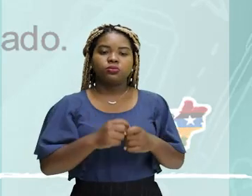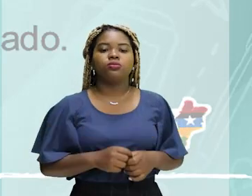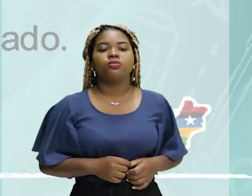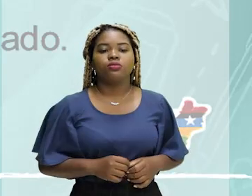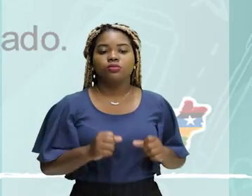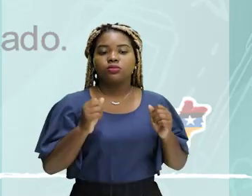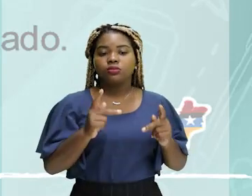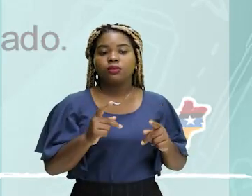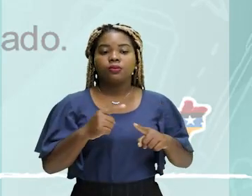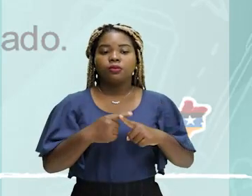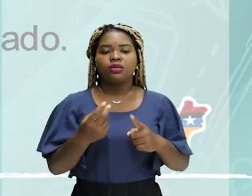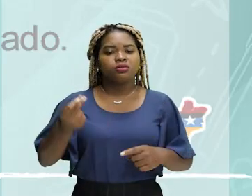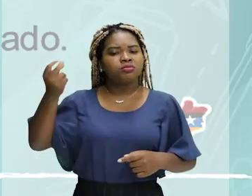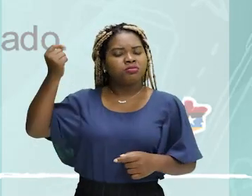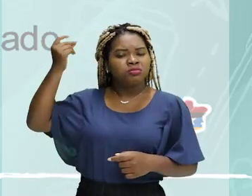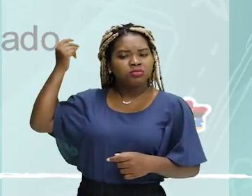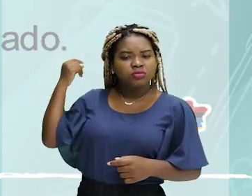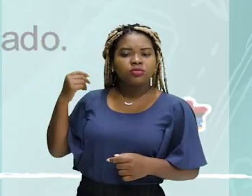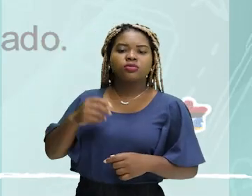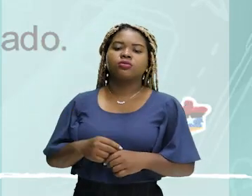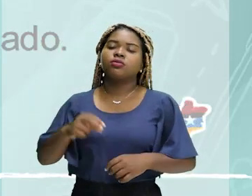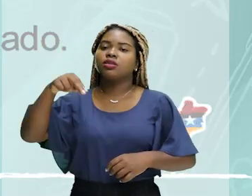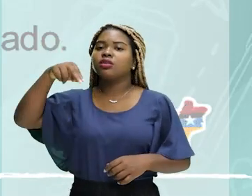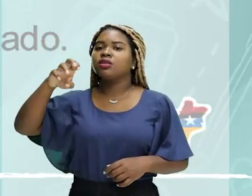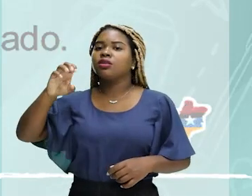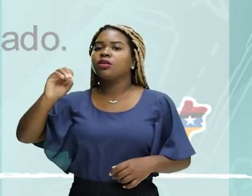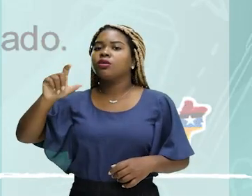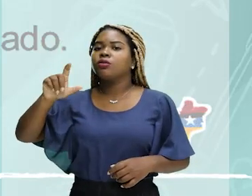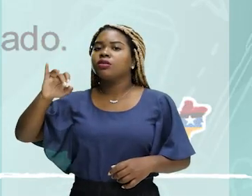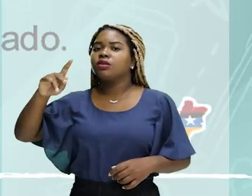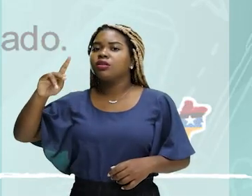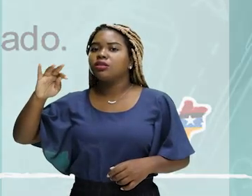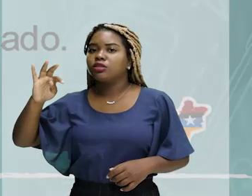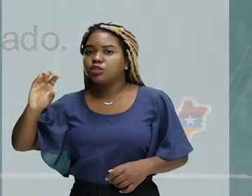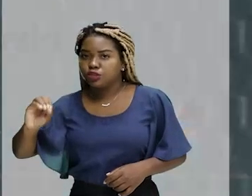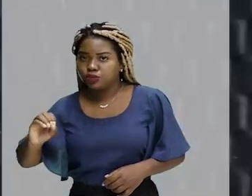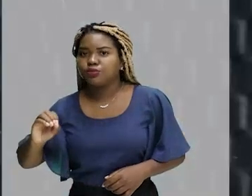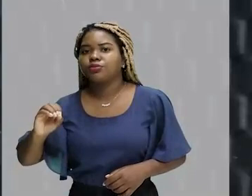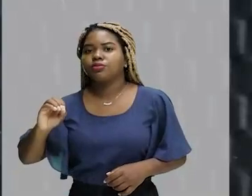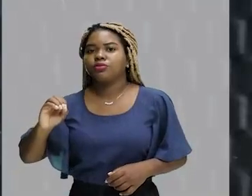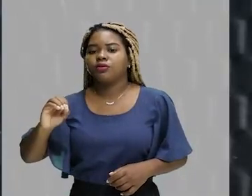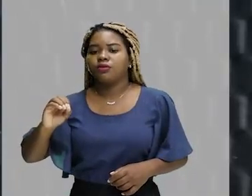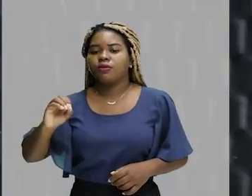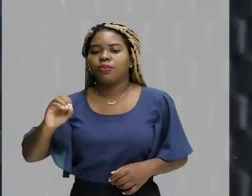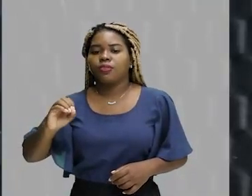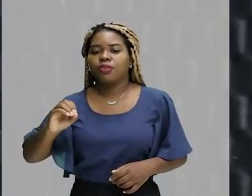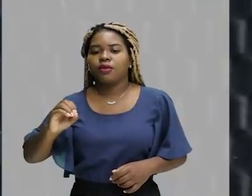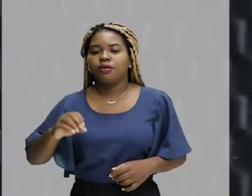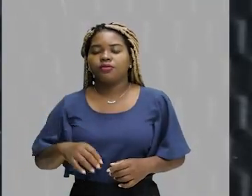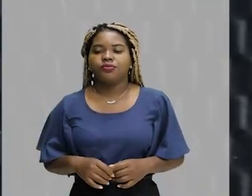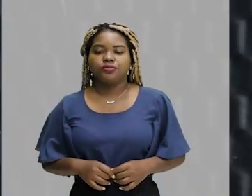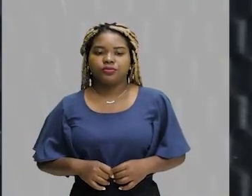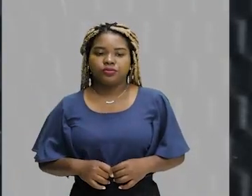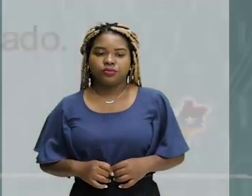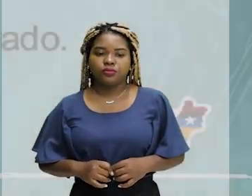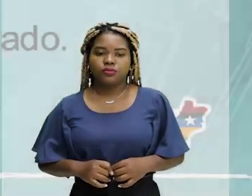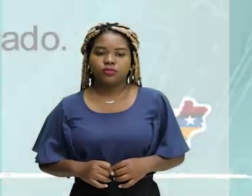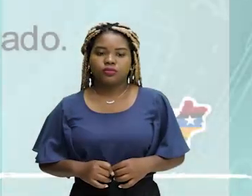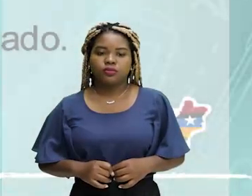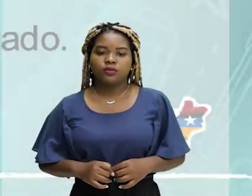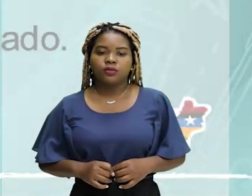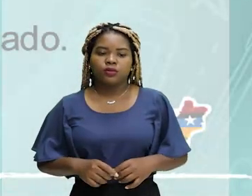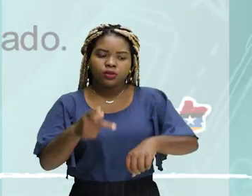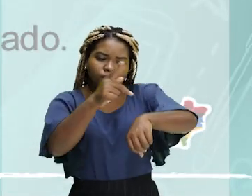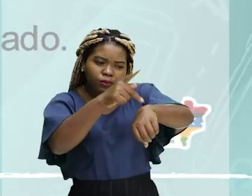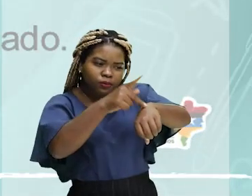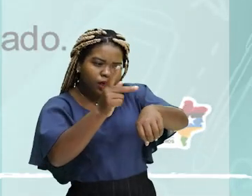antigo, denominado neolítico, lá no período primitivo, tá? Na verdade, ok? Quando poliam pedras